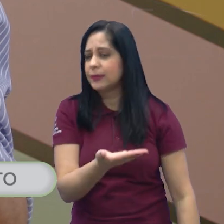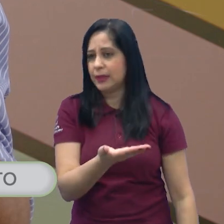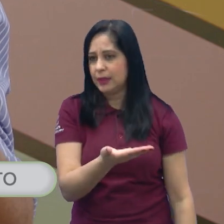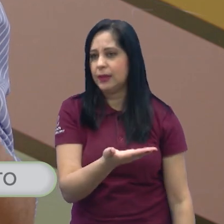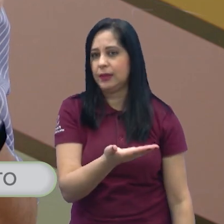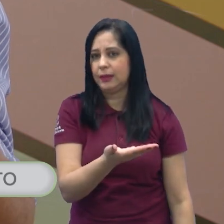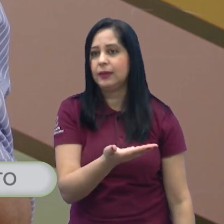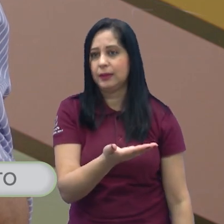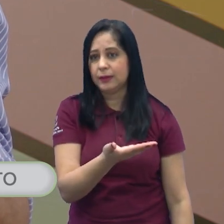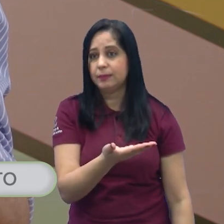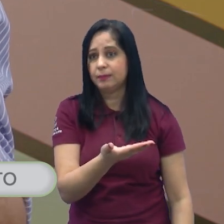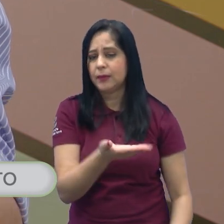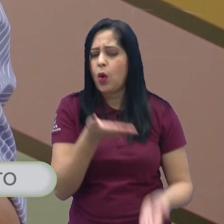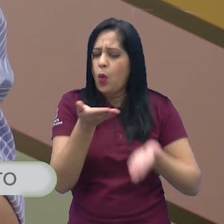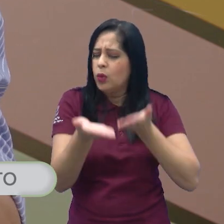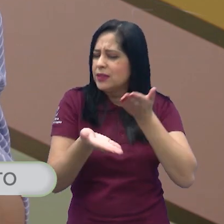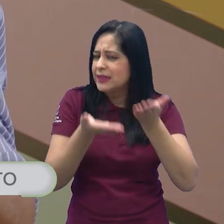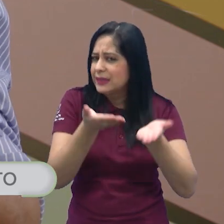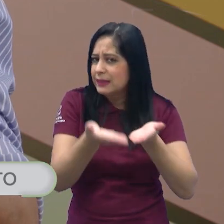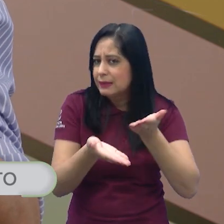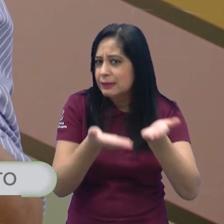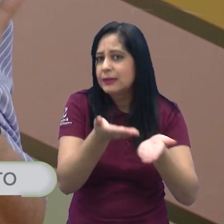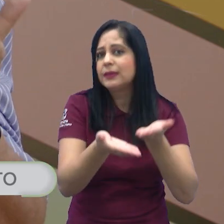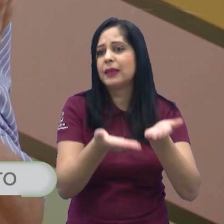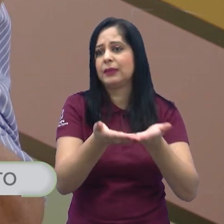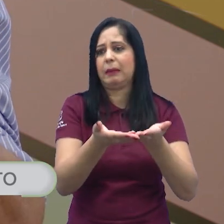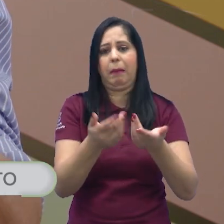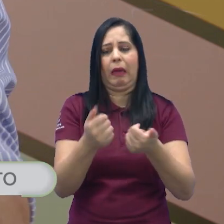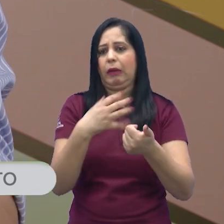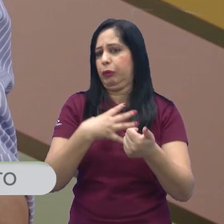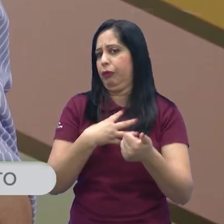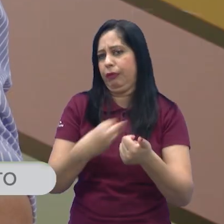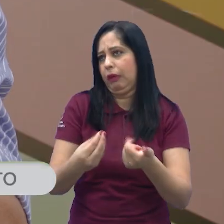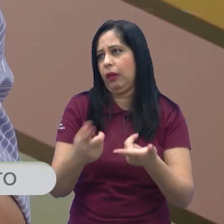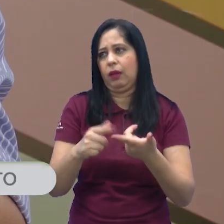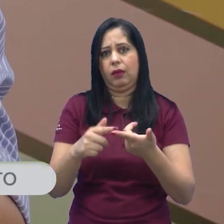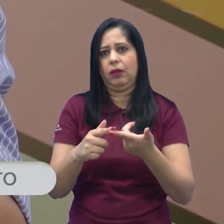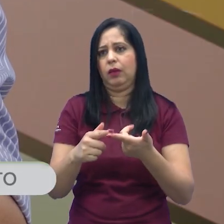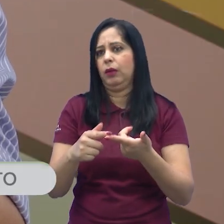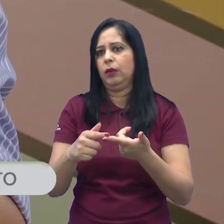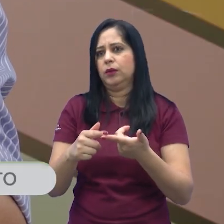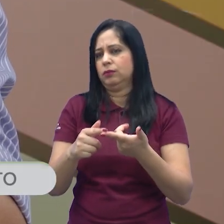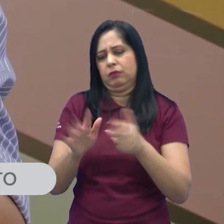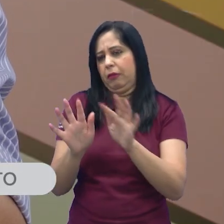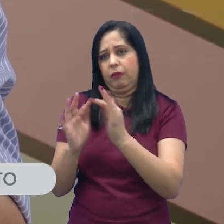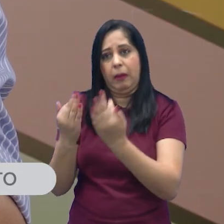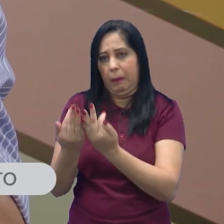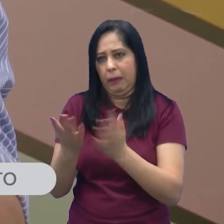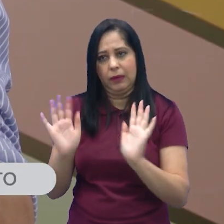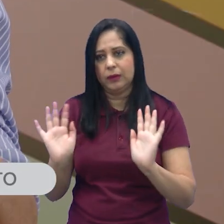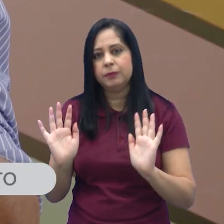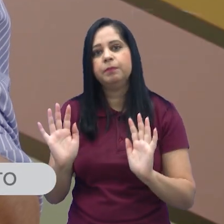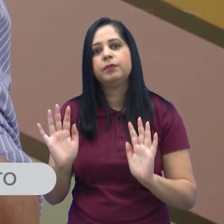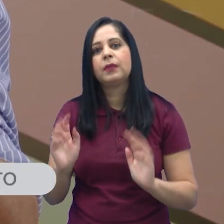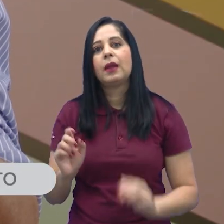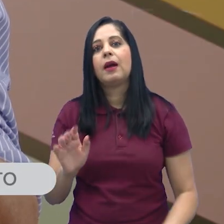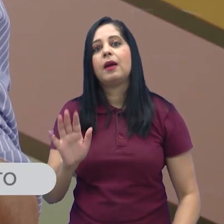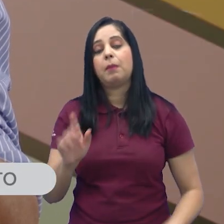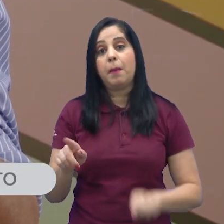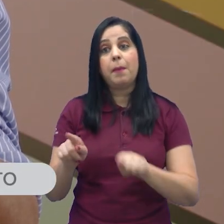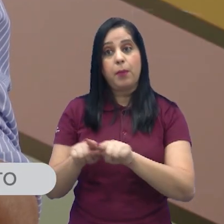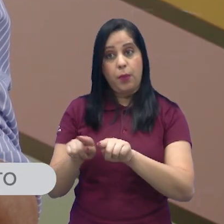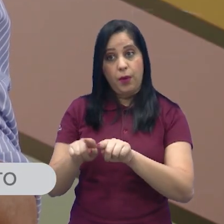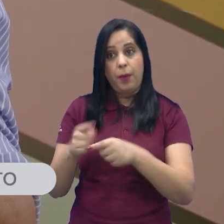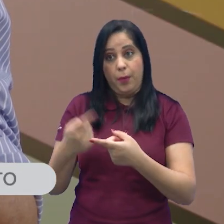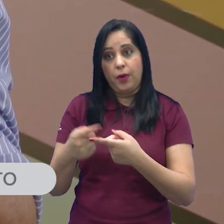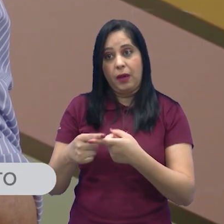o tratamento do filho, do parente, e até para ela ficar mais aliviada,